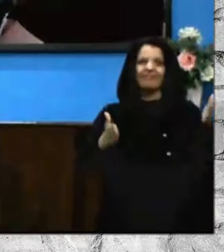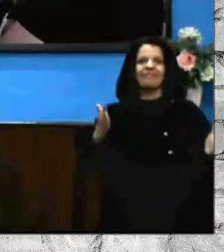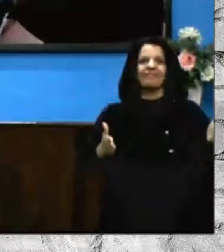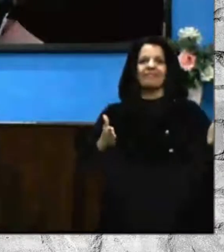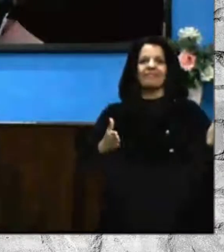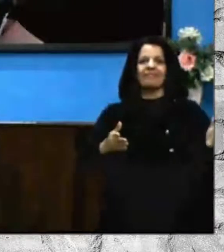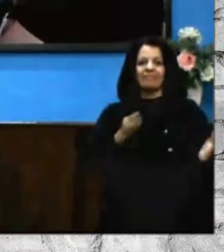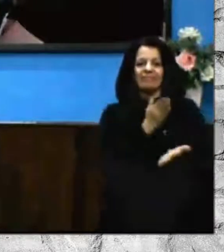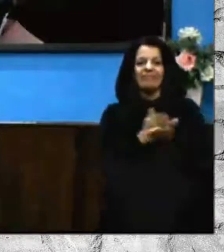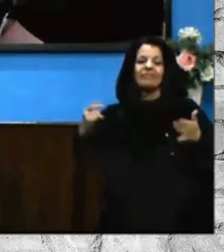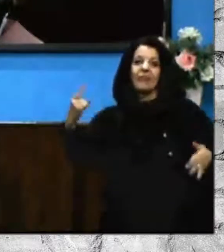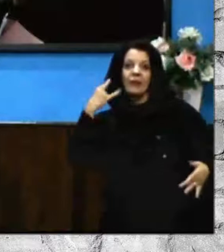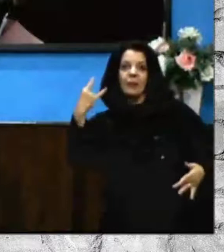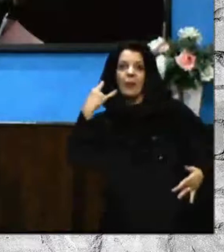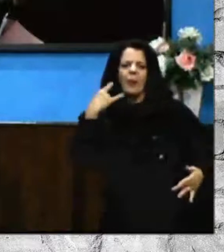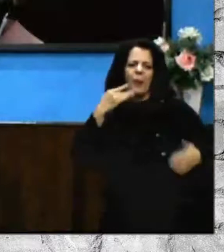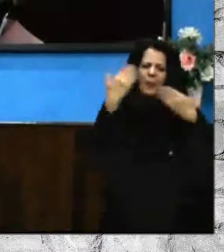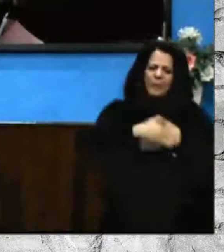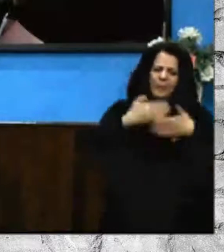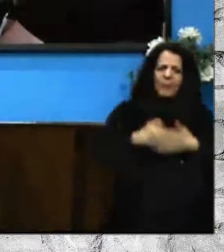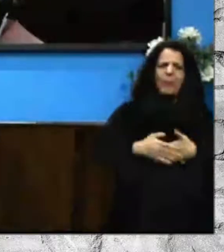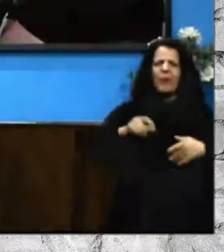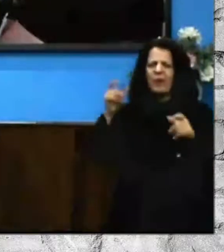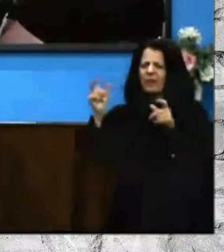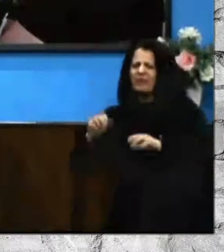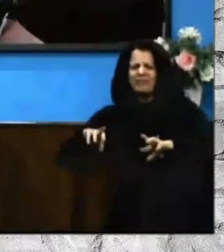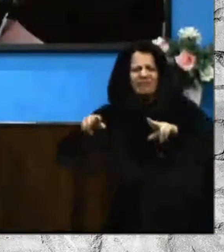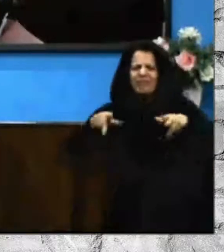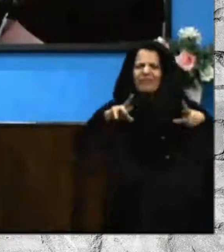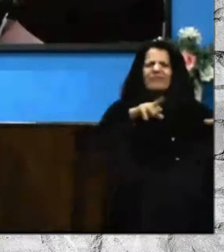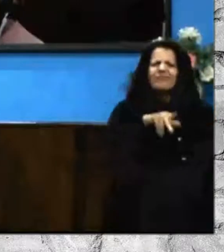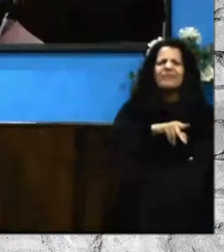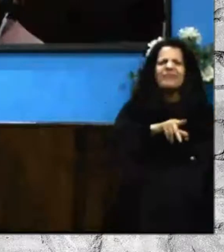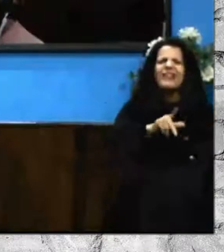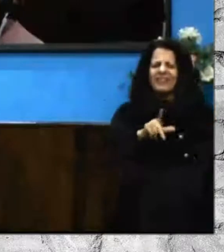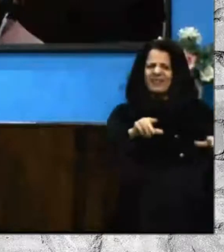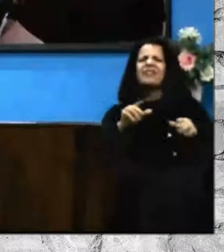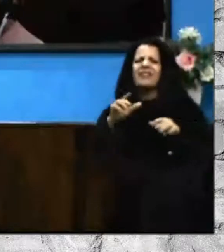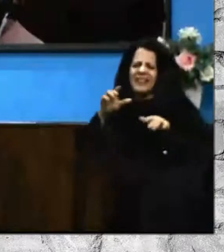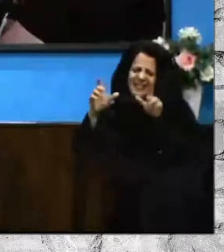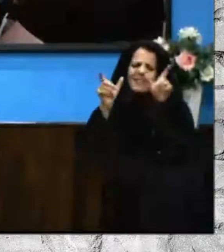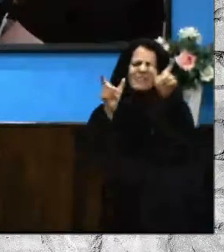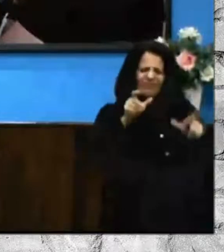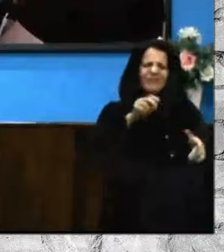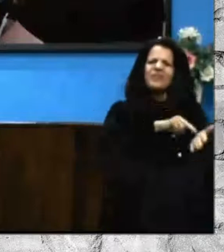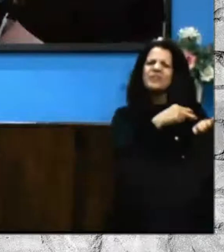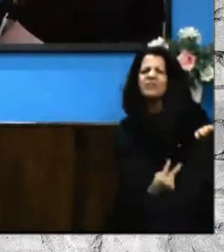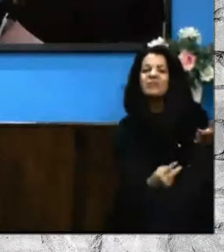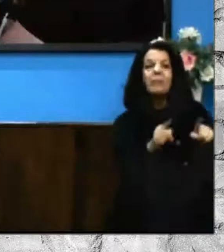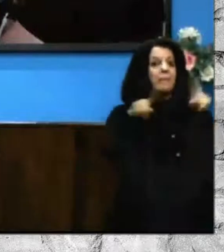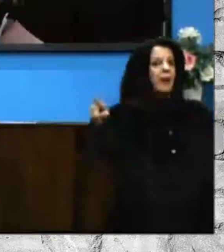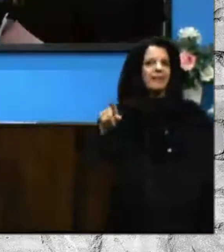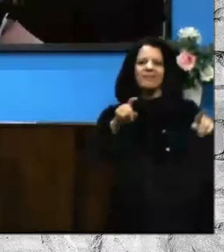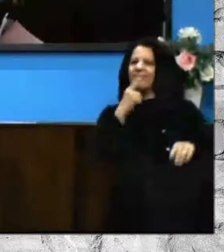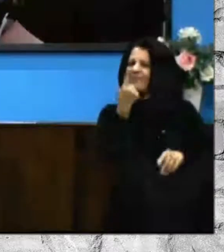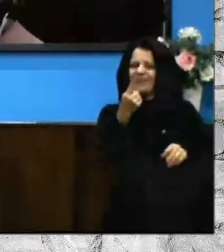Seremos tentados. Seremos provados de todos os lados. Alguns vão cair. Mas nenhum cristão